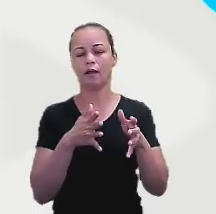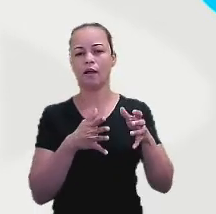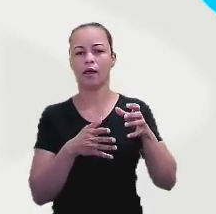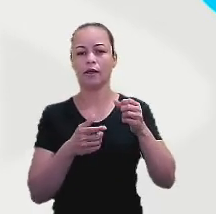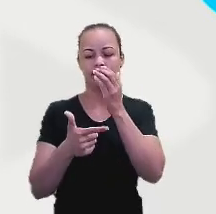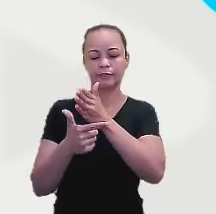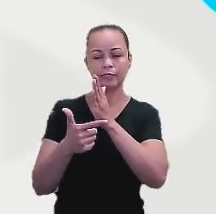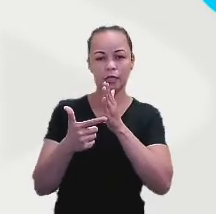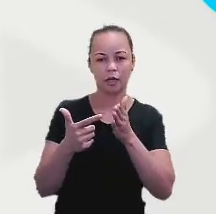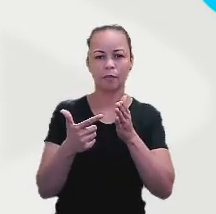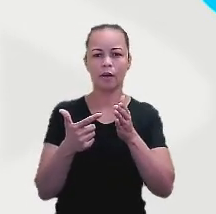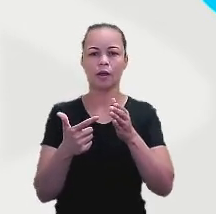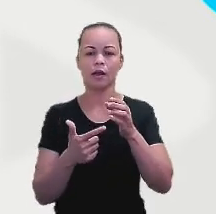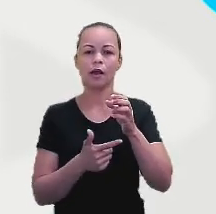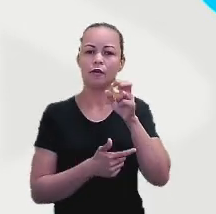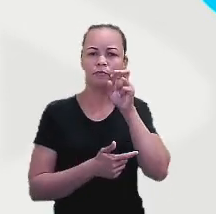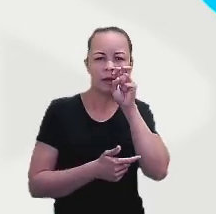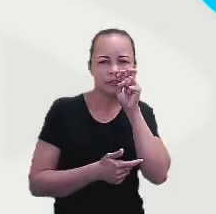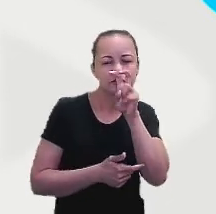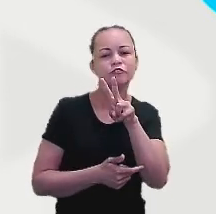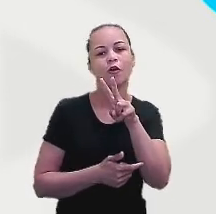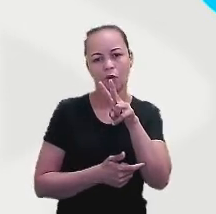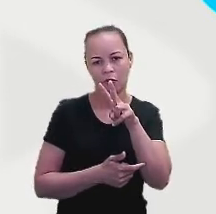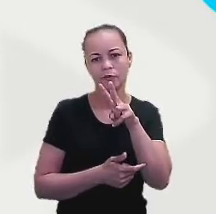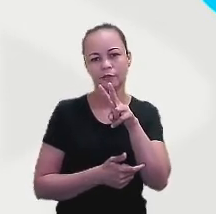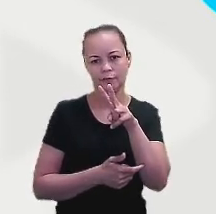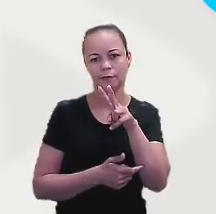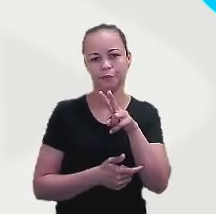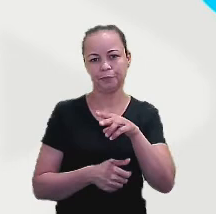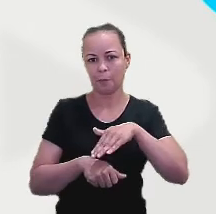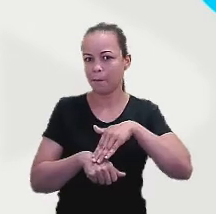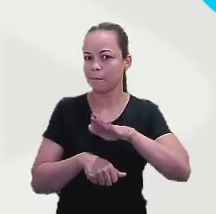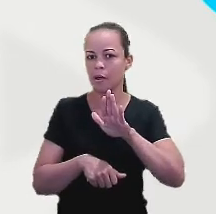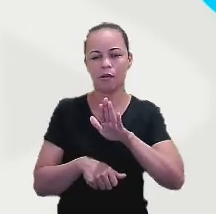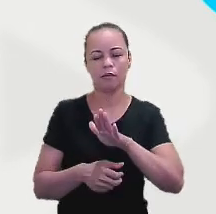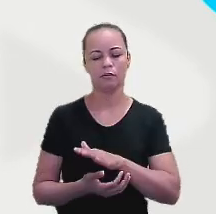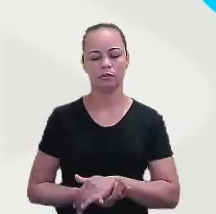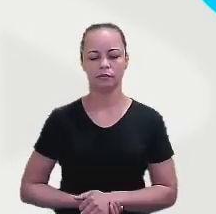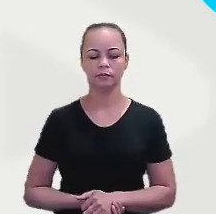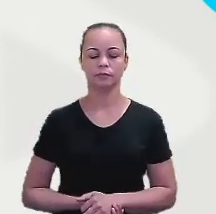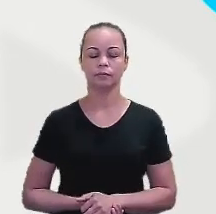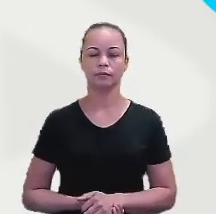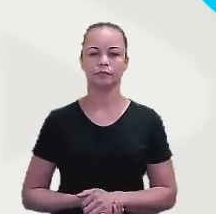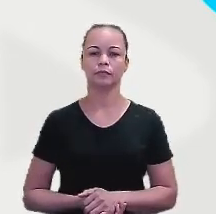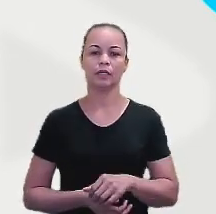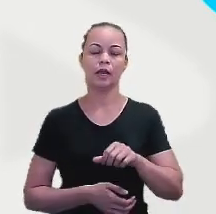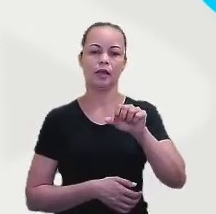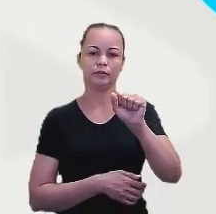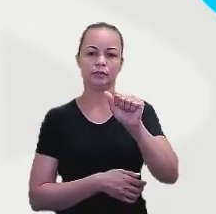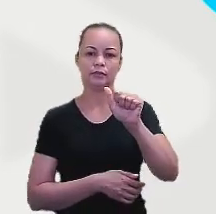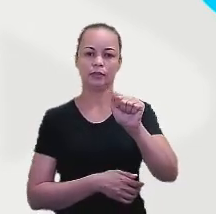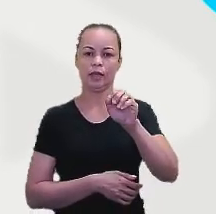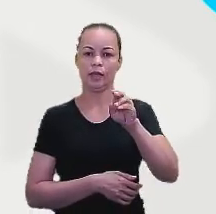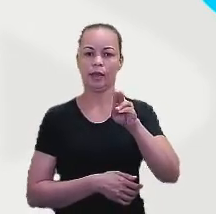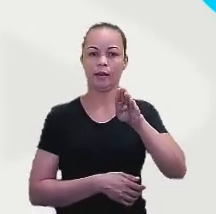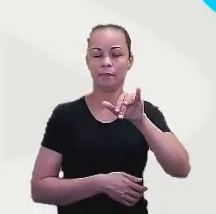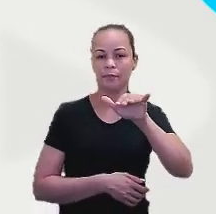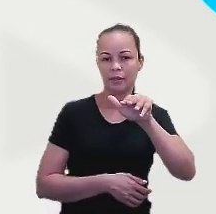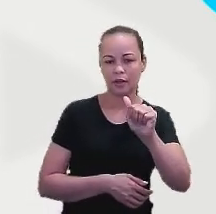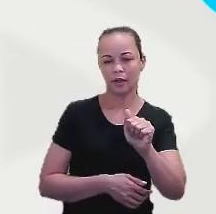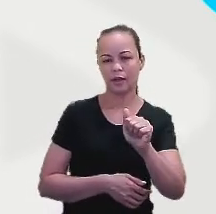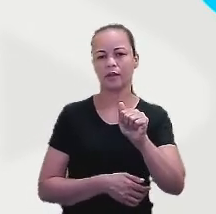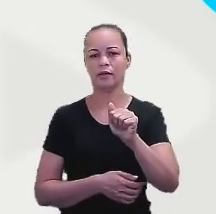é a sílaba que pronunciamos com mais intensidade. Então, ó, a sábia, sabiá,